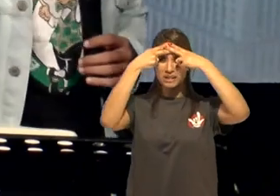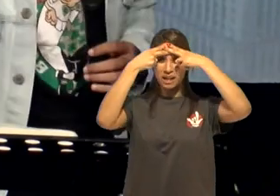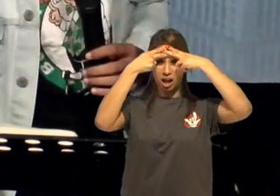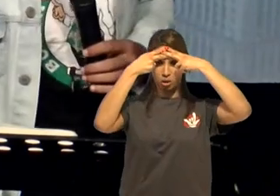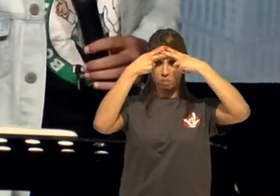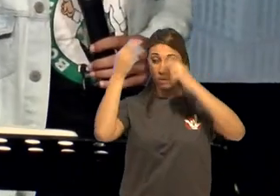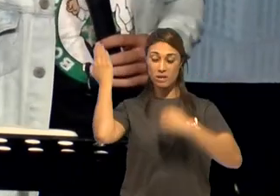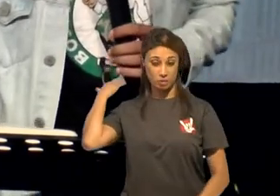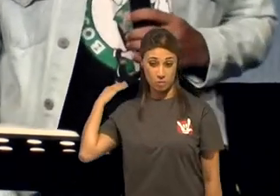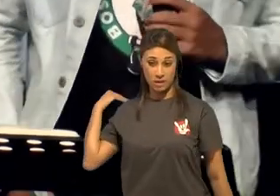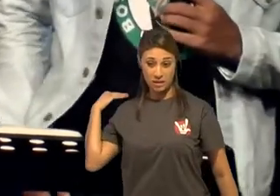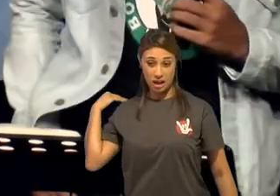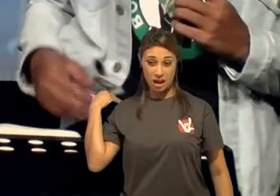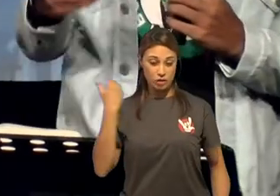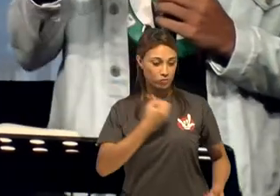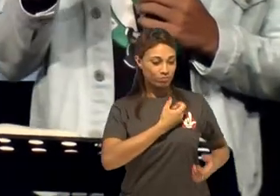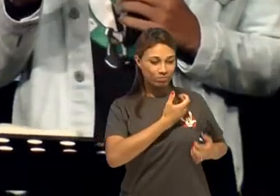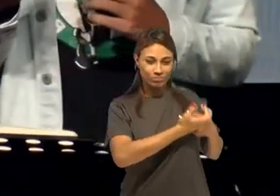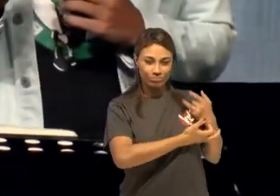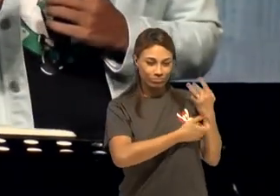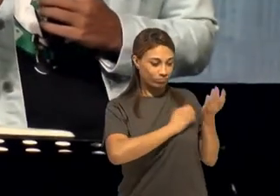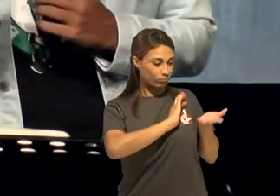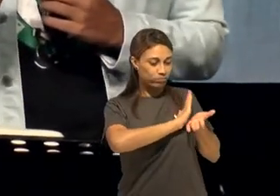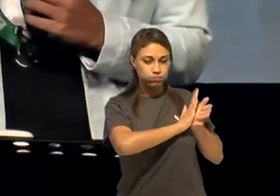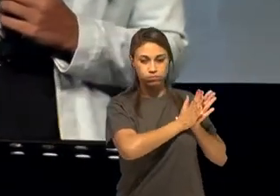também. Olha aqui.